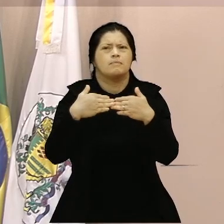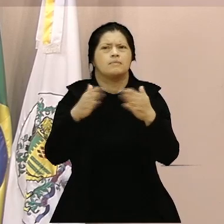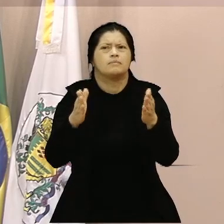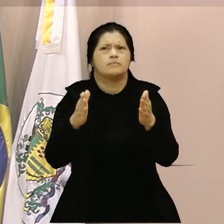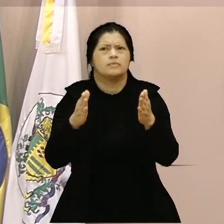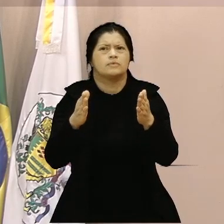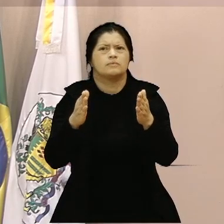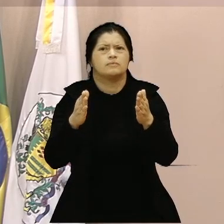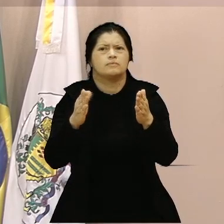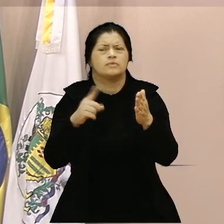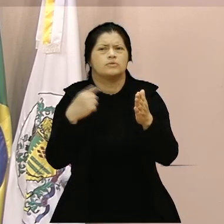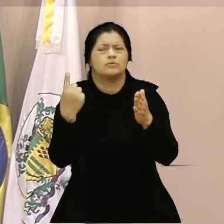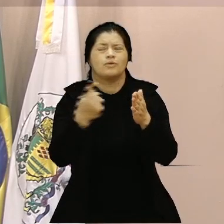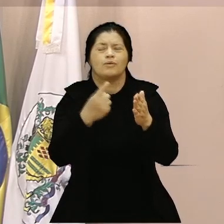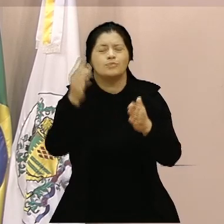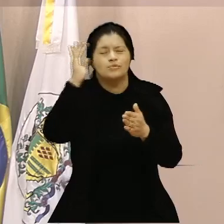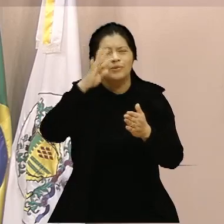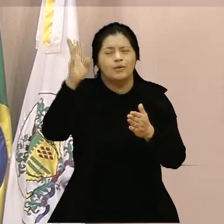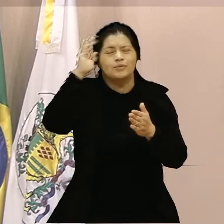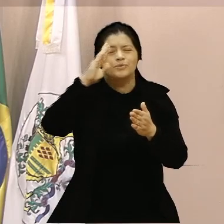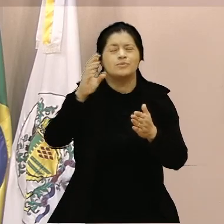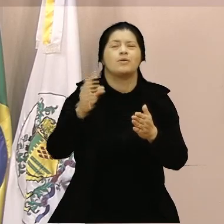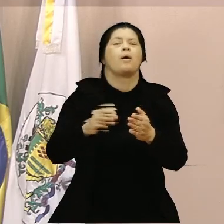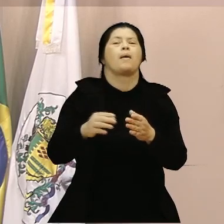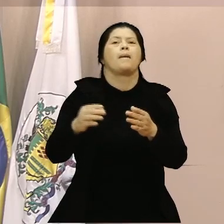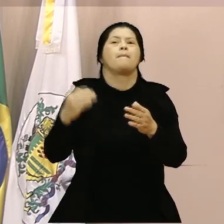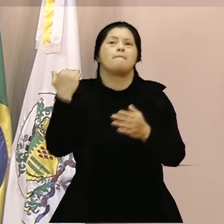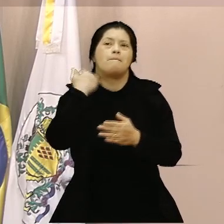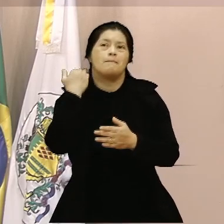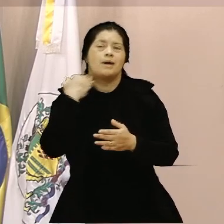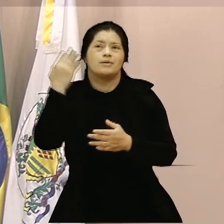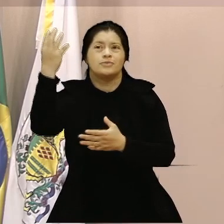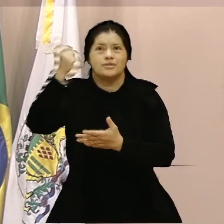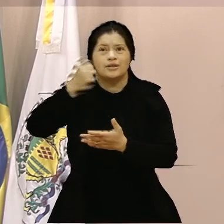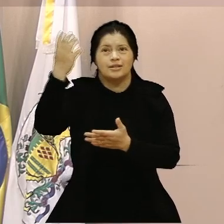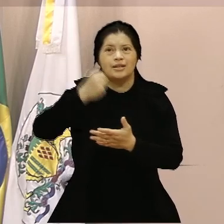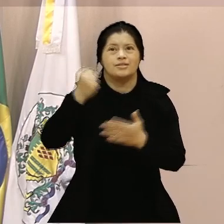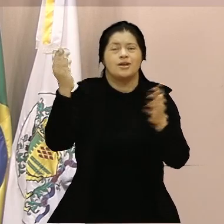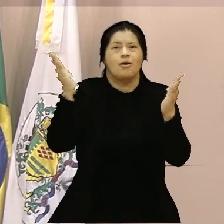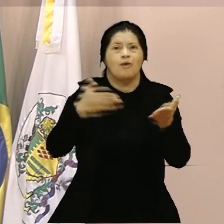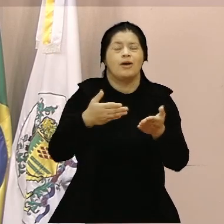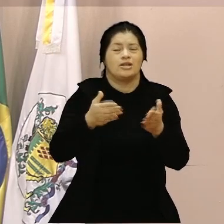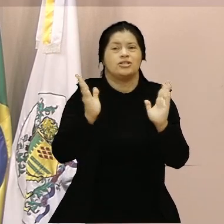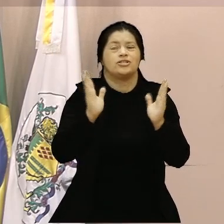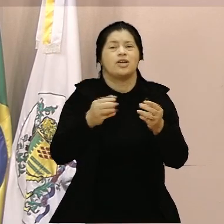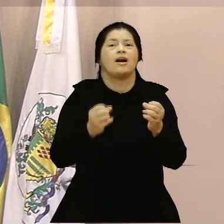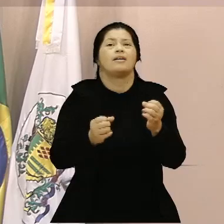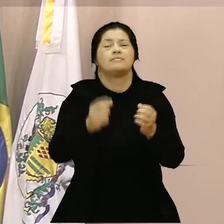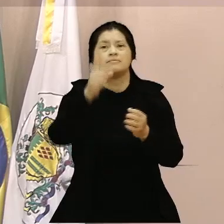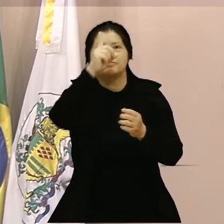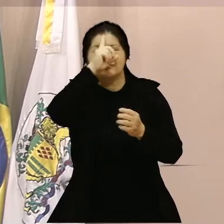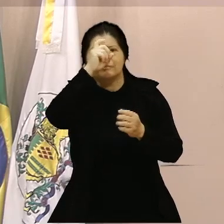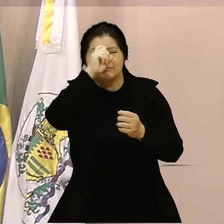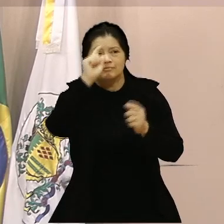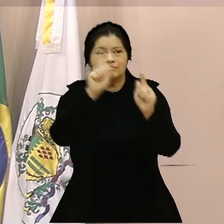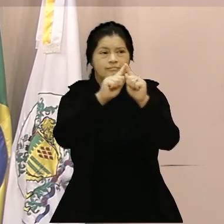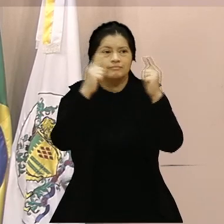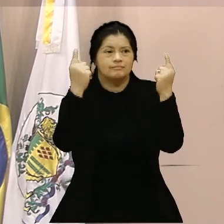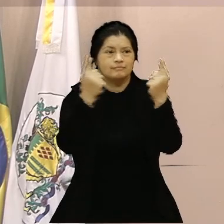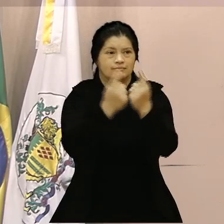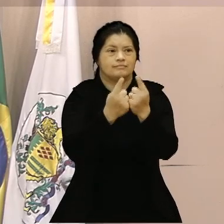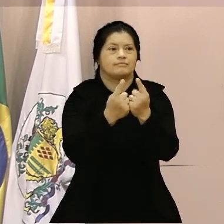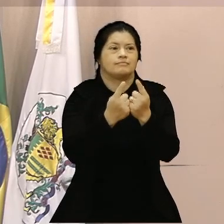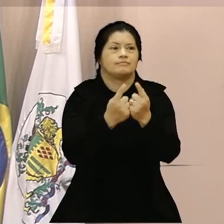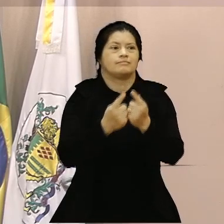do nosso tão sonhado banco de leite humano, que está funcionando no Hospital Geral. Já falei nessa tribuna, aliás, né,